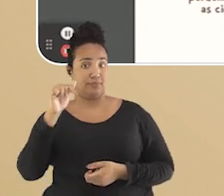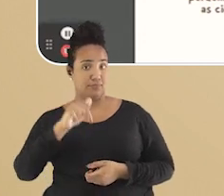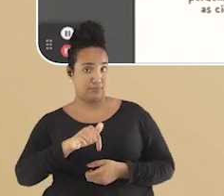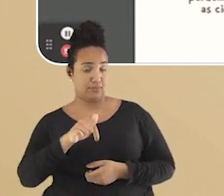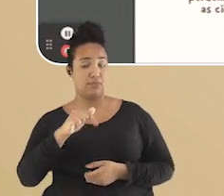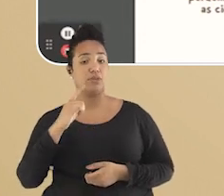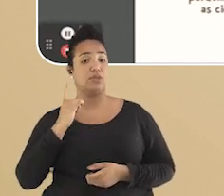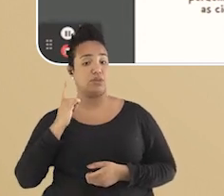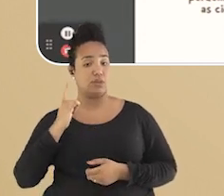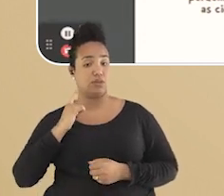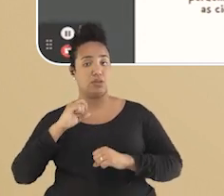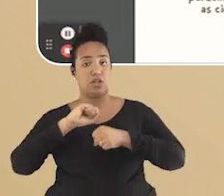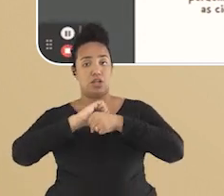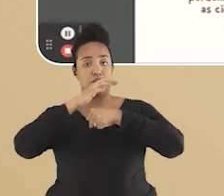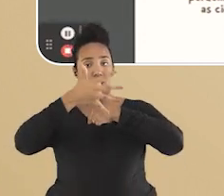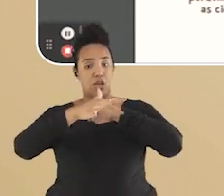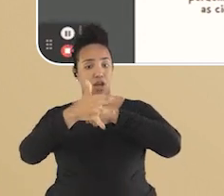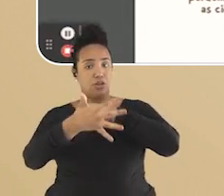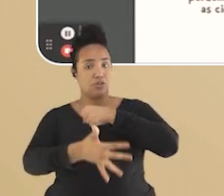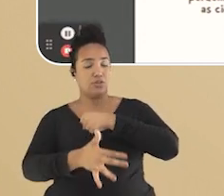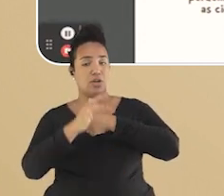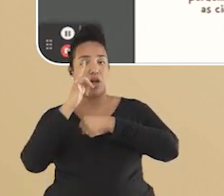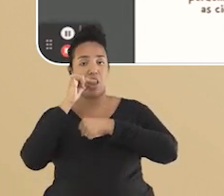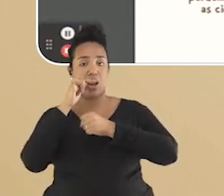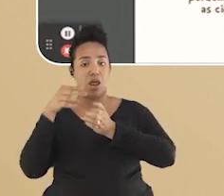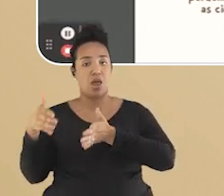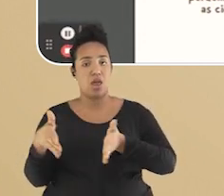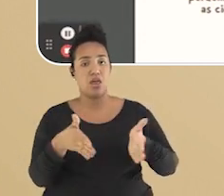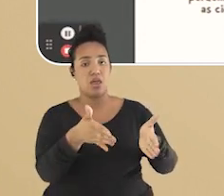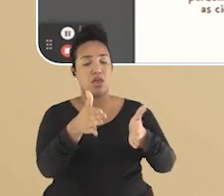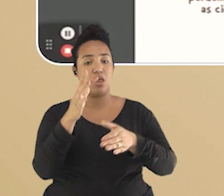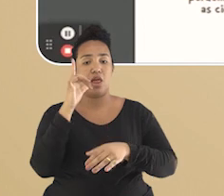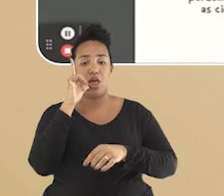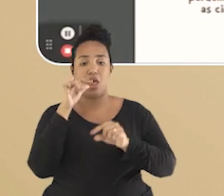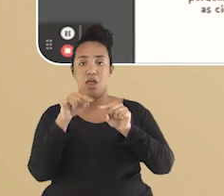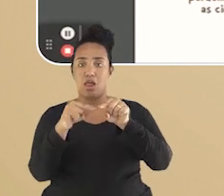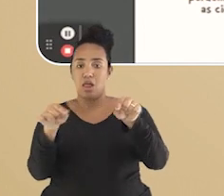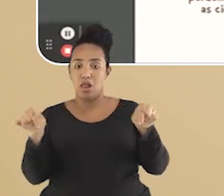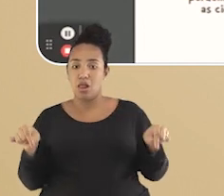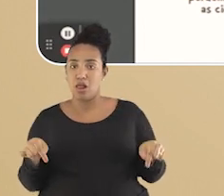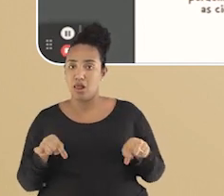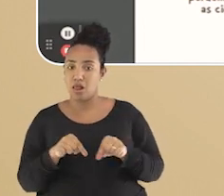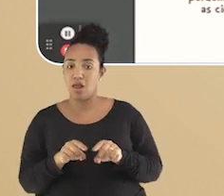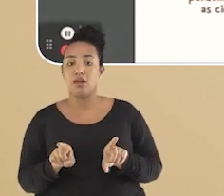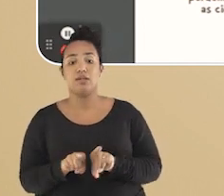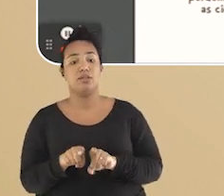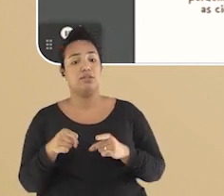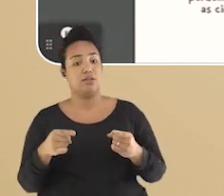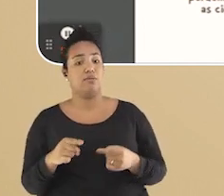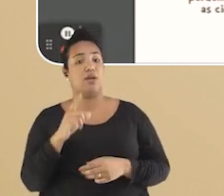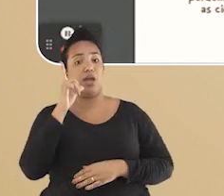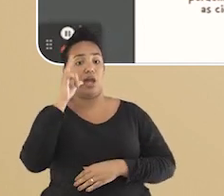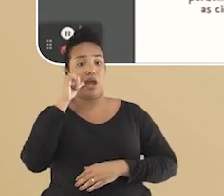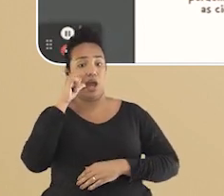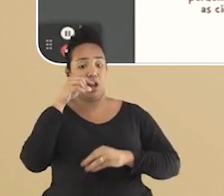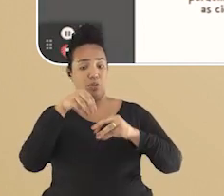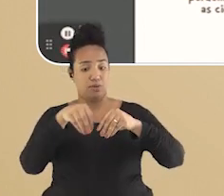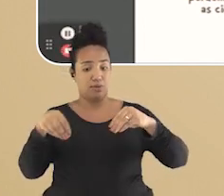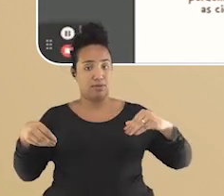tem muitas cachoeiras, lagos, rios e riachos. E também muita água que corre debaixo da